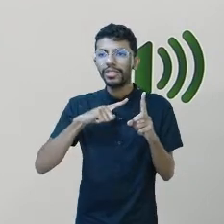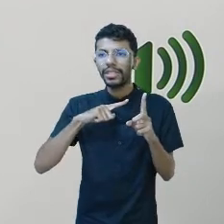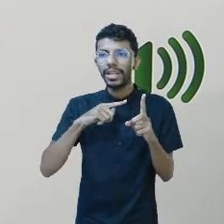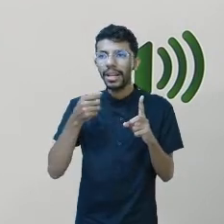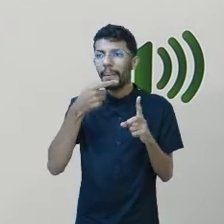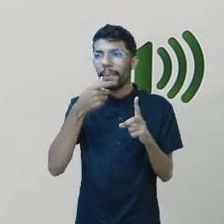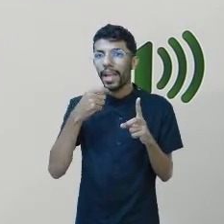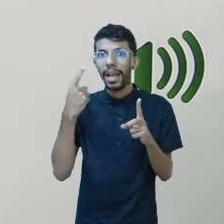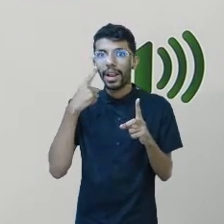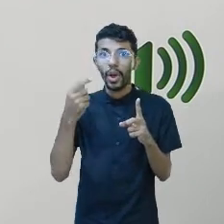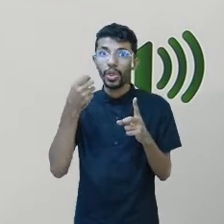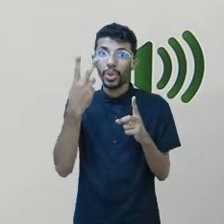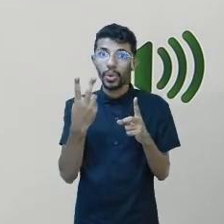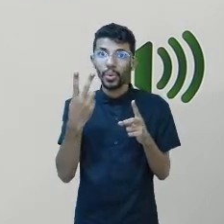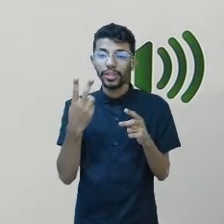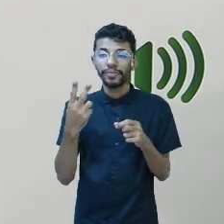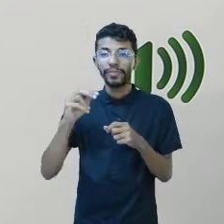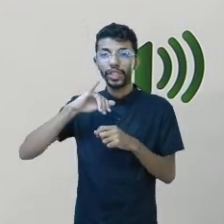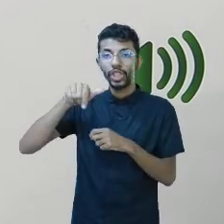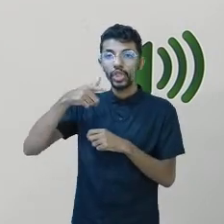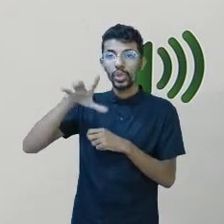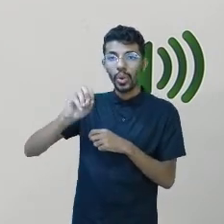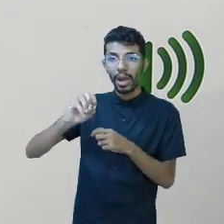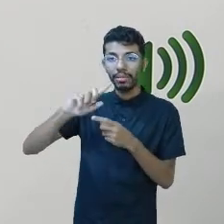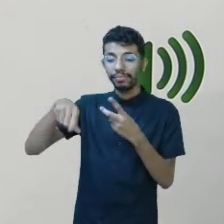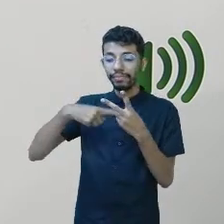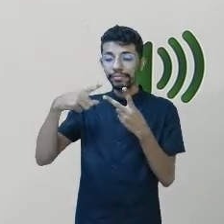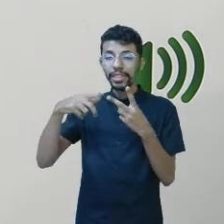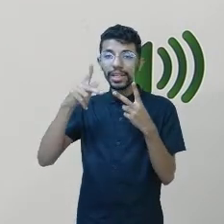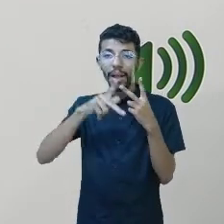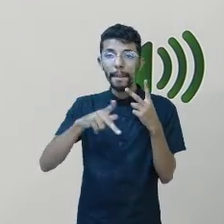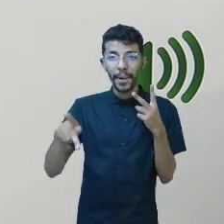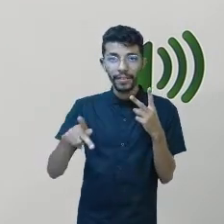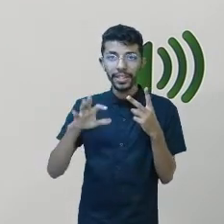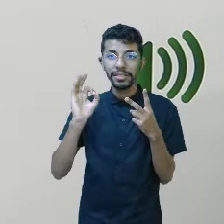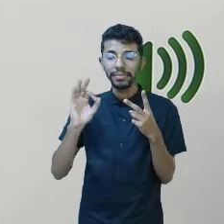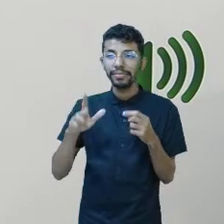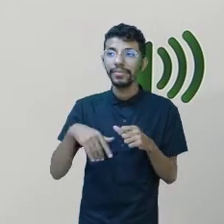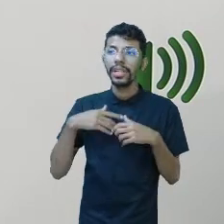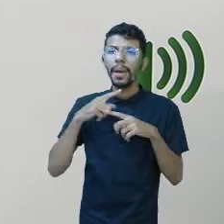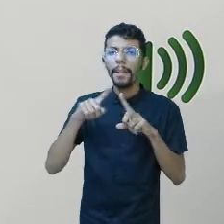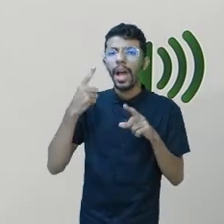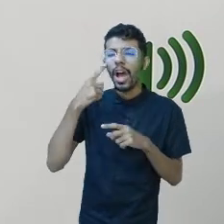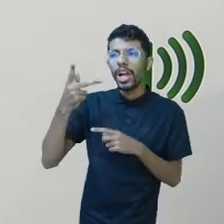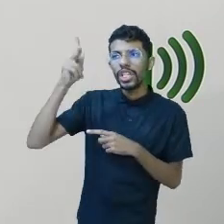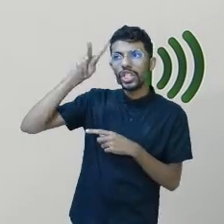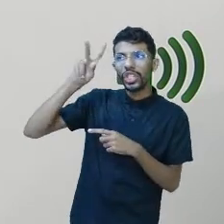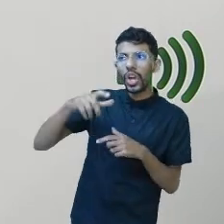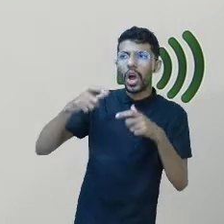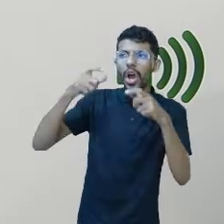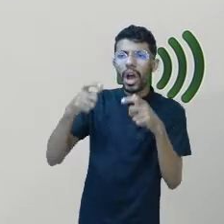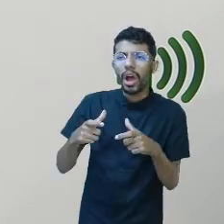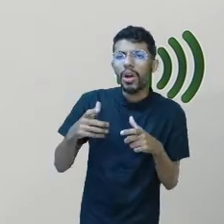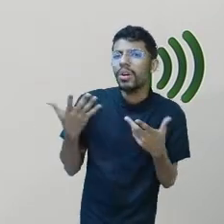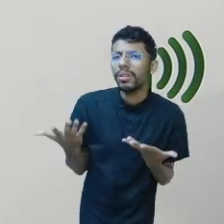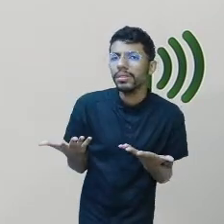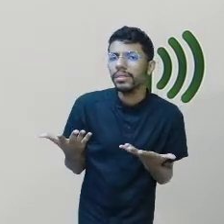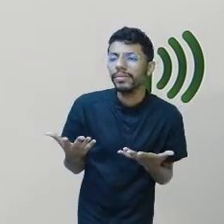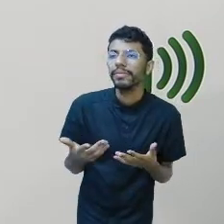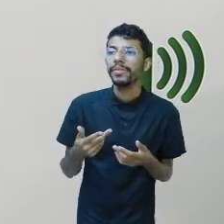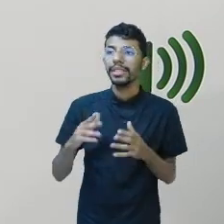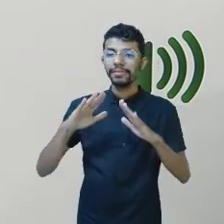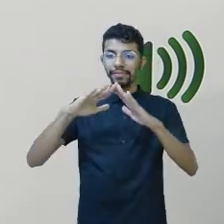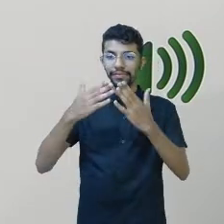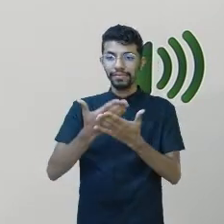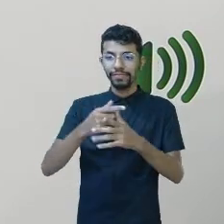Joãozinho, que é o estudante, e a sua professora. O enredo, a história, ele está onde? Em sala de aula, ali conversando, então